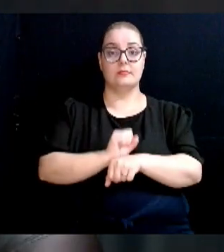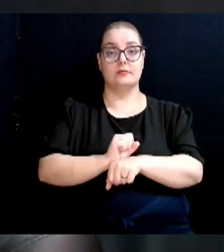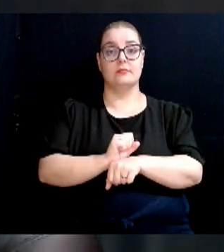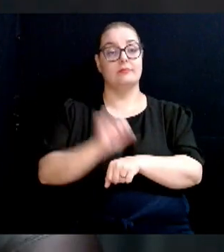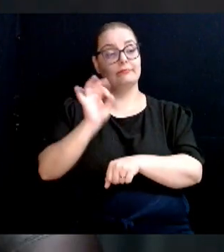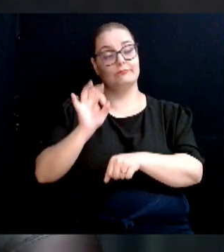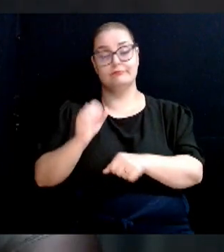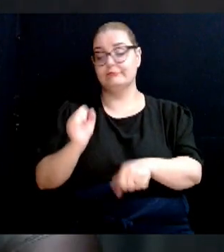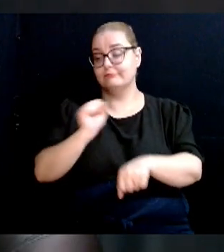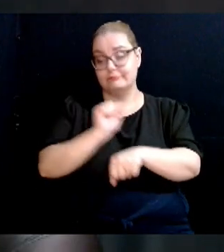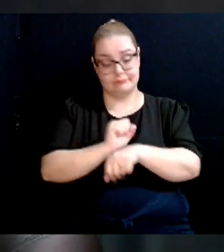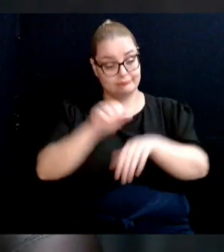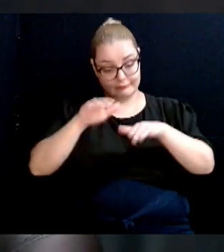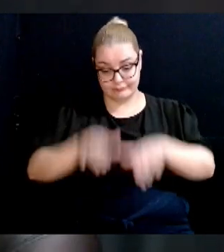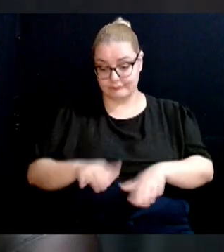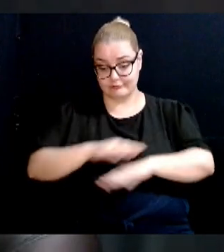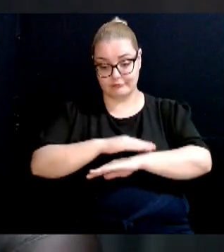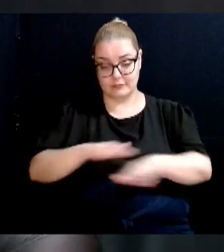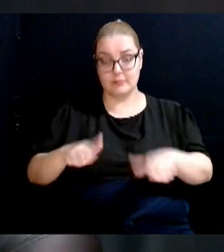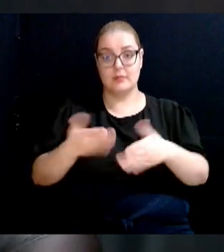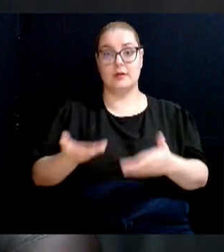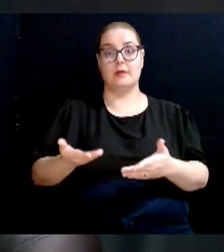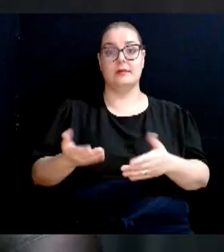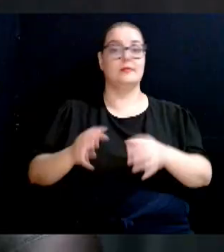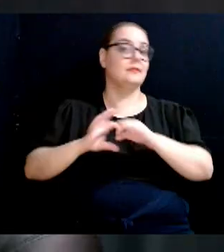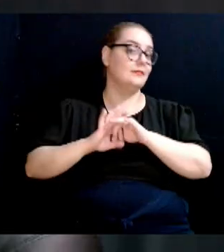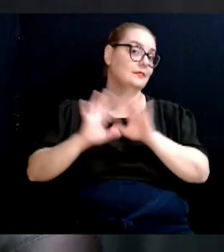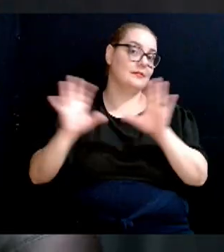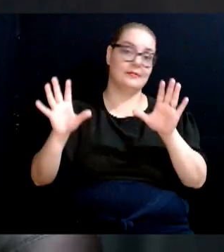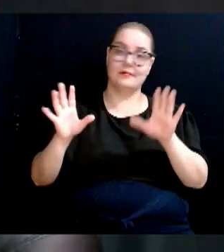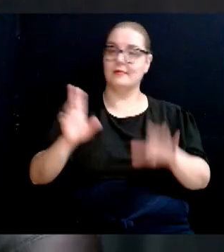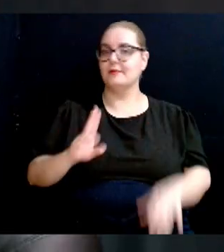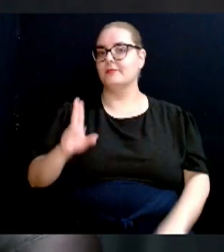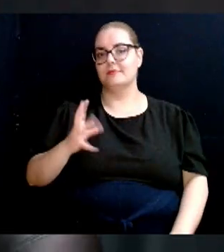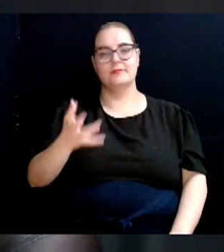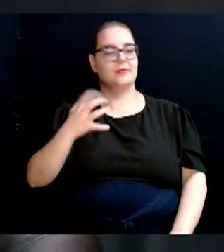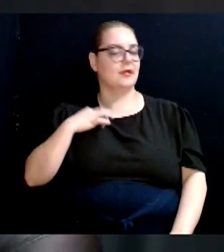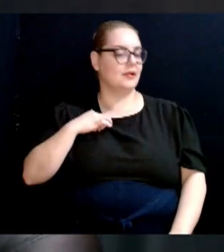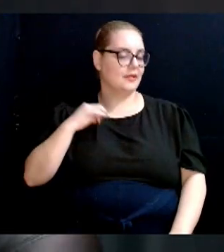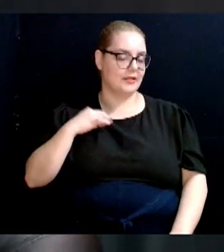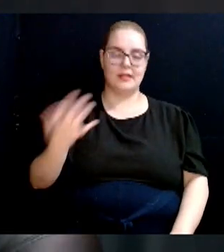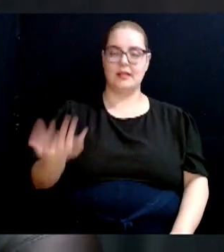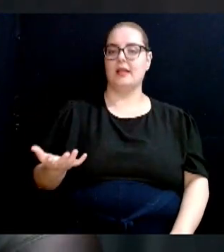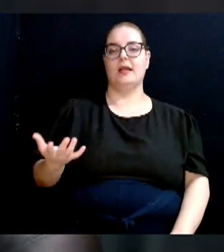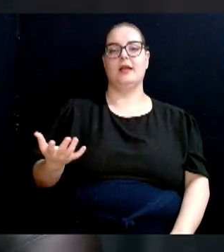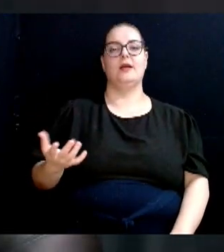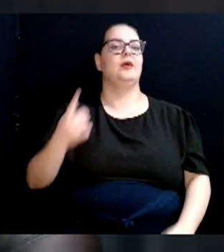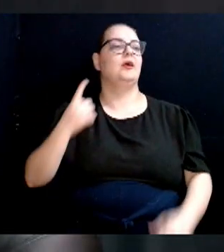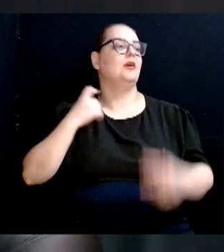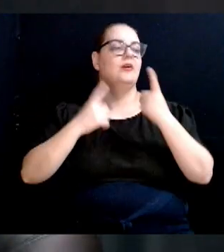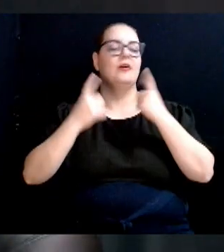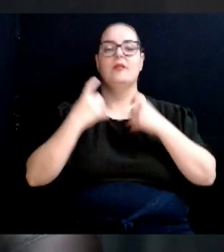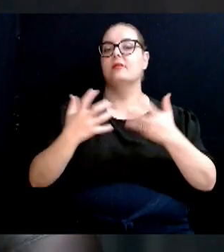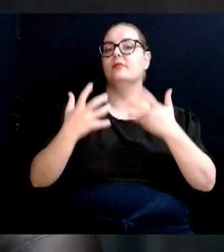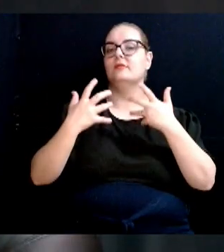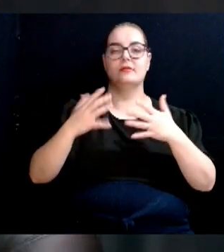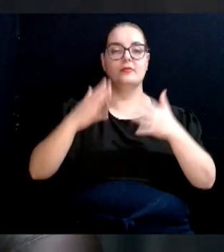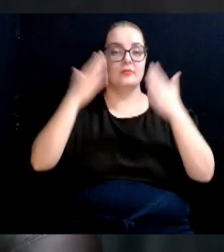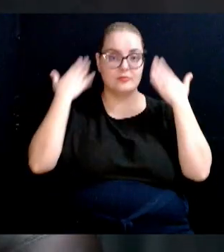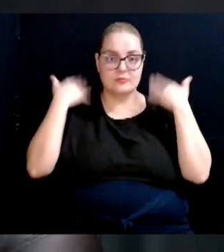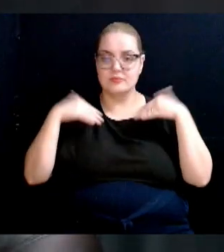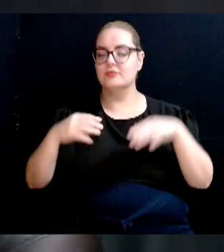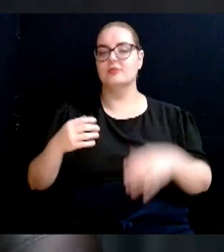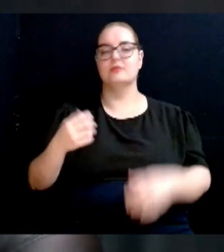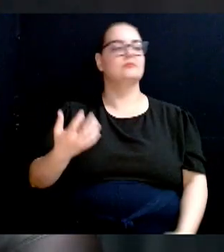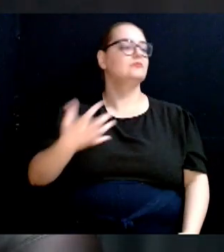Então, liberdade, gente. Usa a roupa que você quiser, né? Usa o perfume que você quiser, o cabelo que você quiser, da forma que